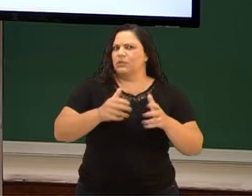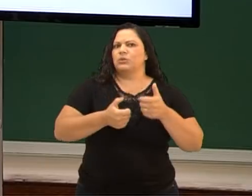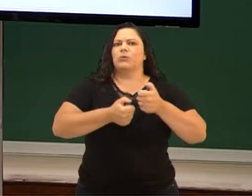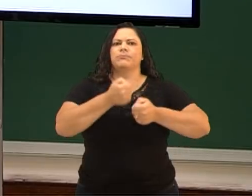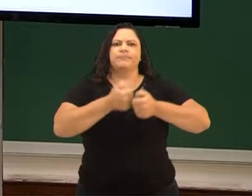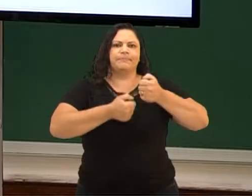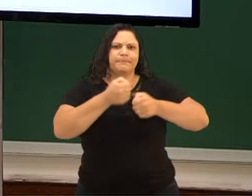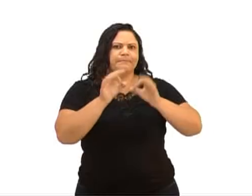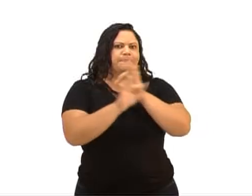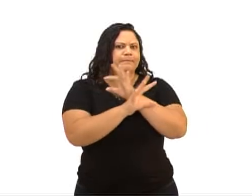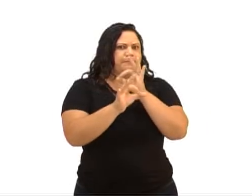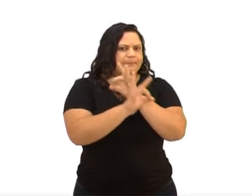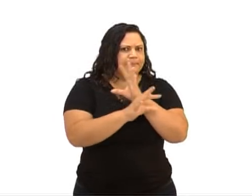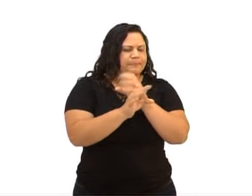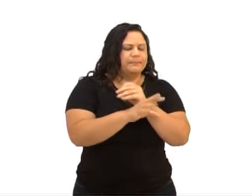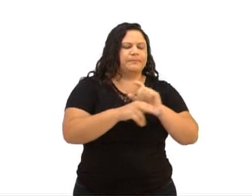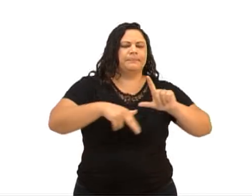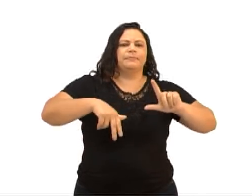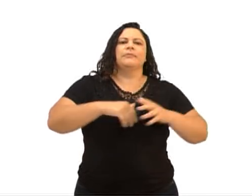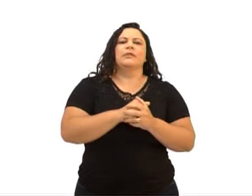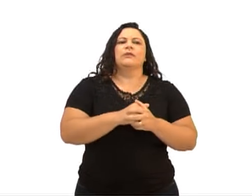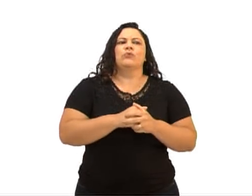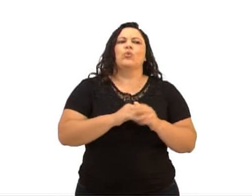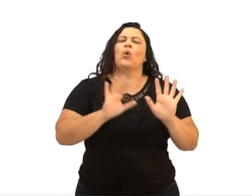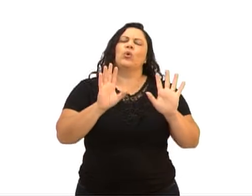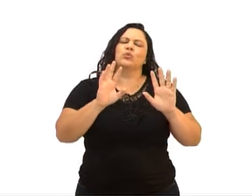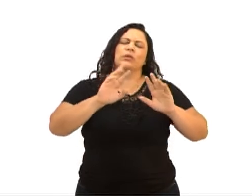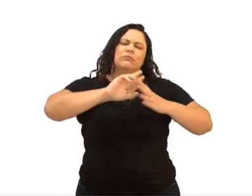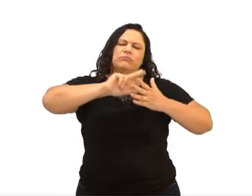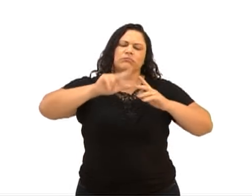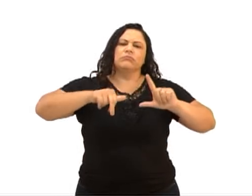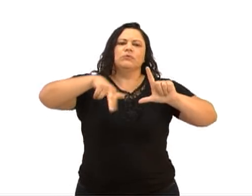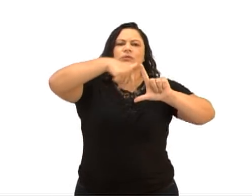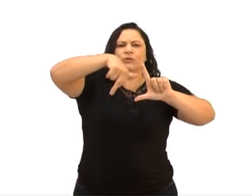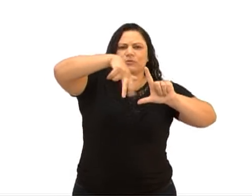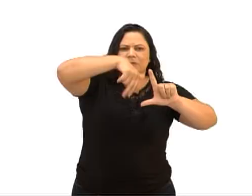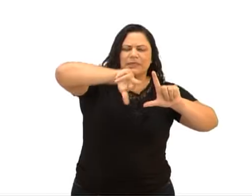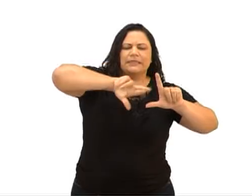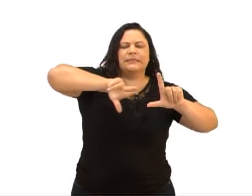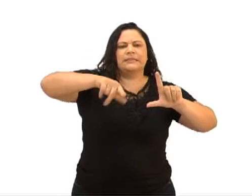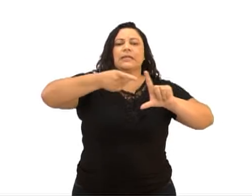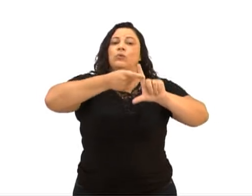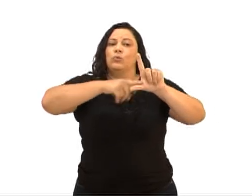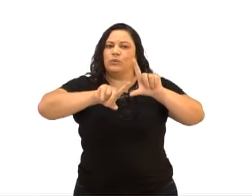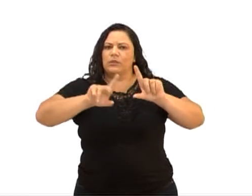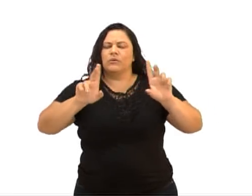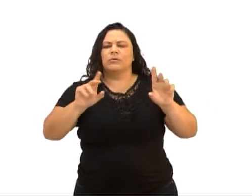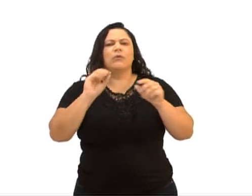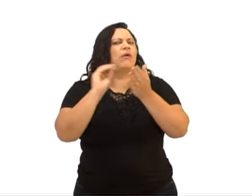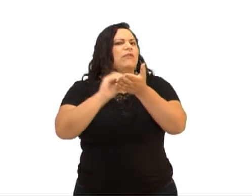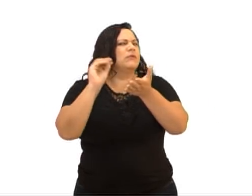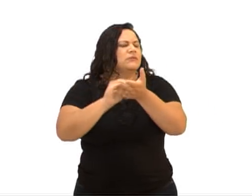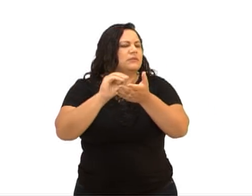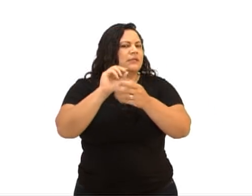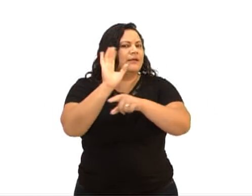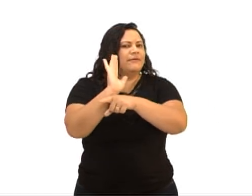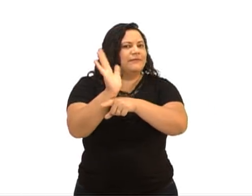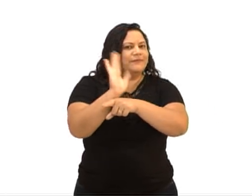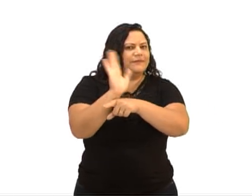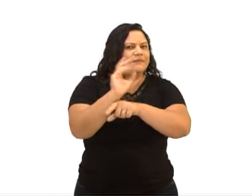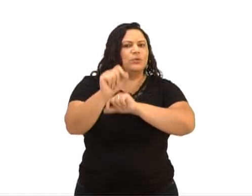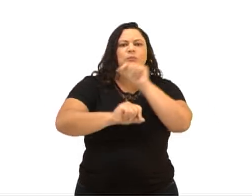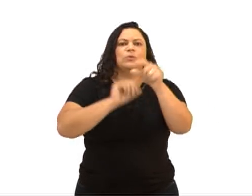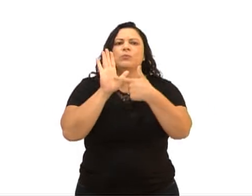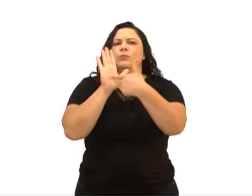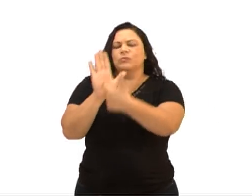estavam prontos, os desenhos já estavam prontos, nosso ângulo, né? E as séries também. Só falta filmes. Como que a professora demonstrou